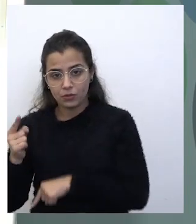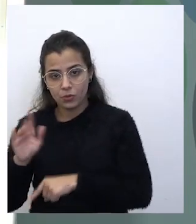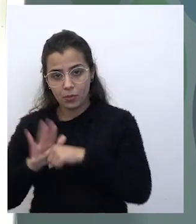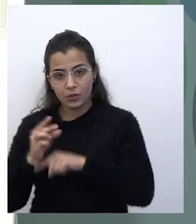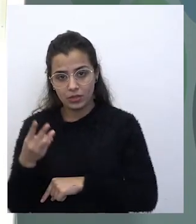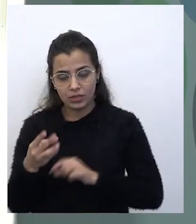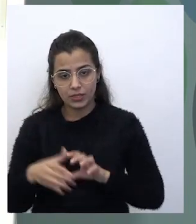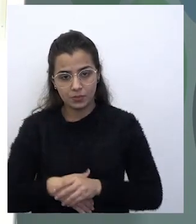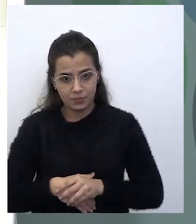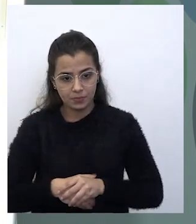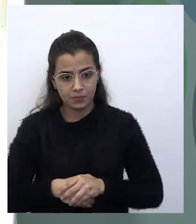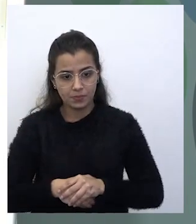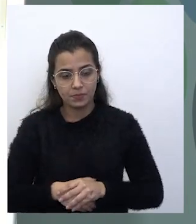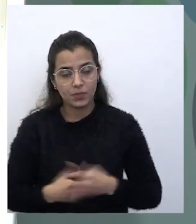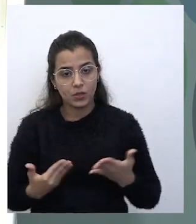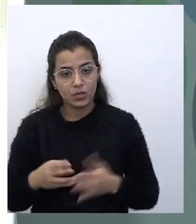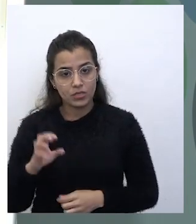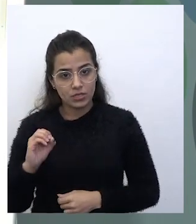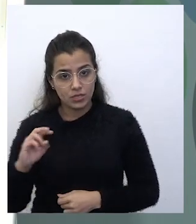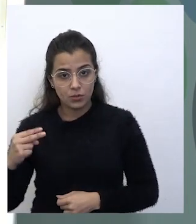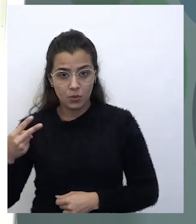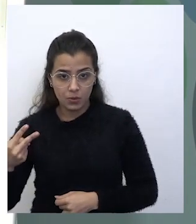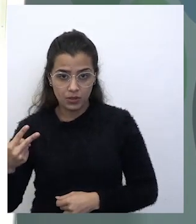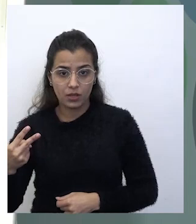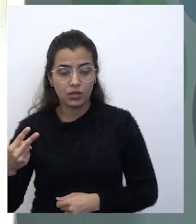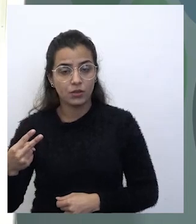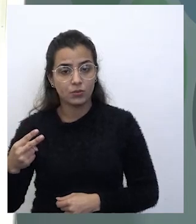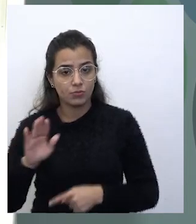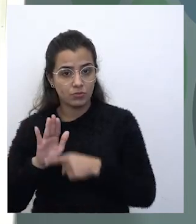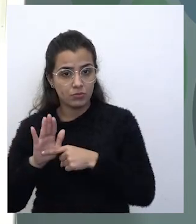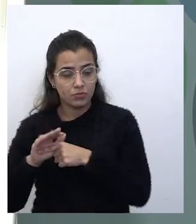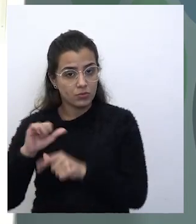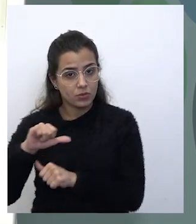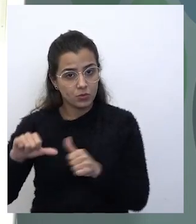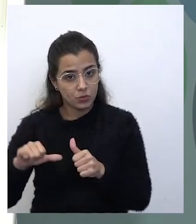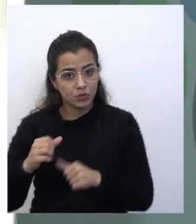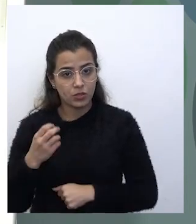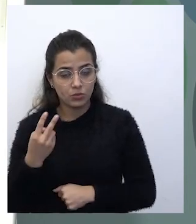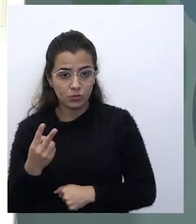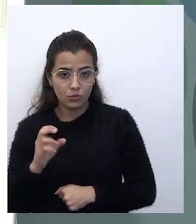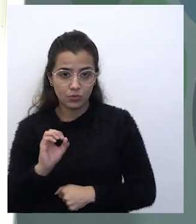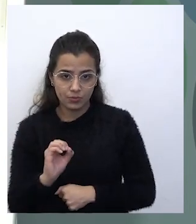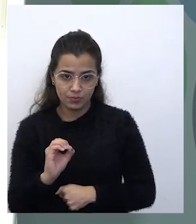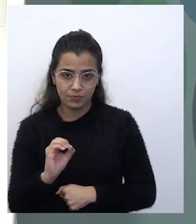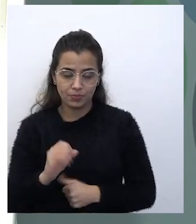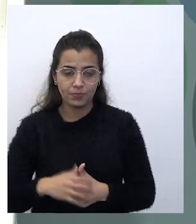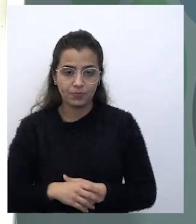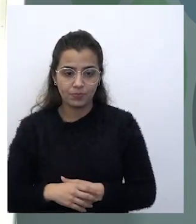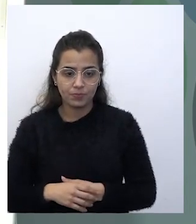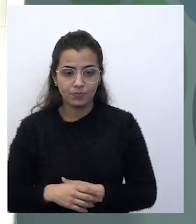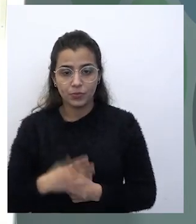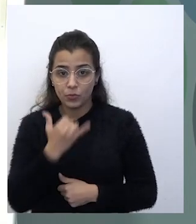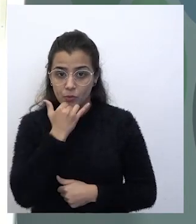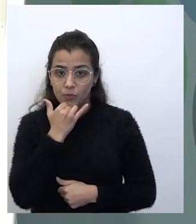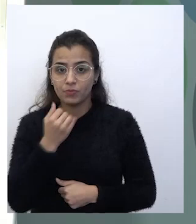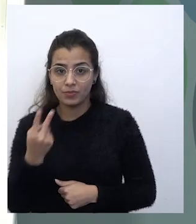vou substituir o zero. 0 ao quadrado, trocando o sinal, e 2 vezes 0. 0 vezes 0 dá 0, menos 0, nem